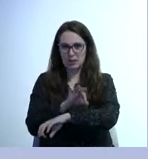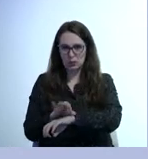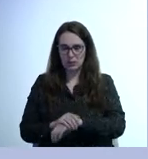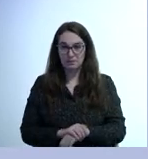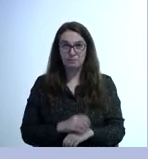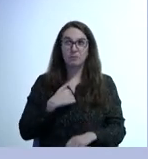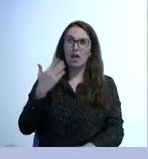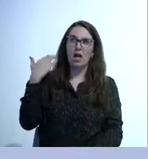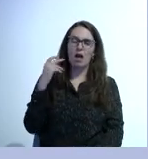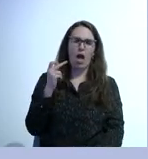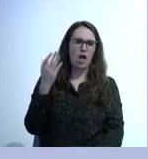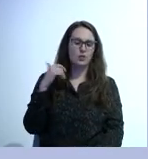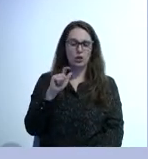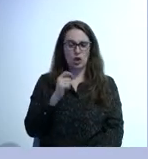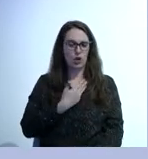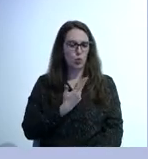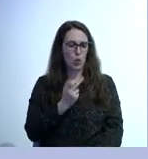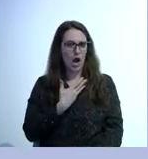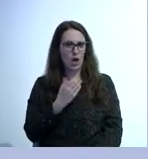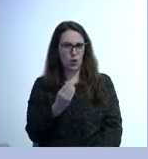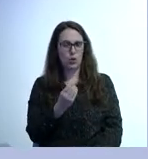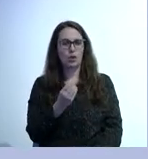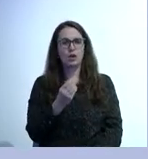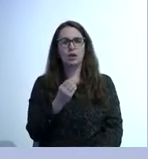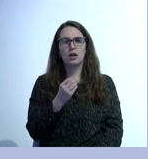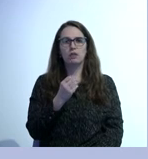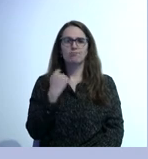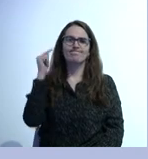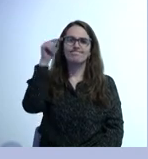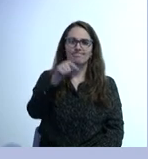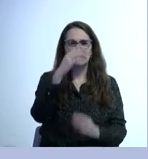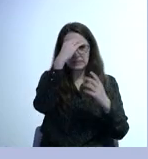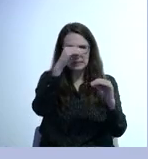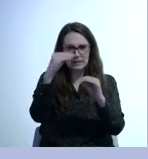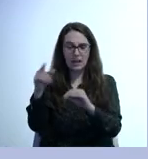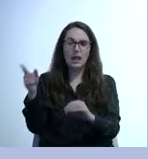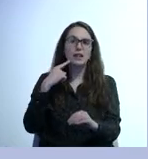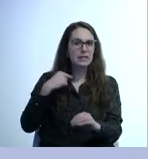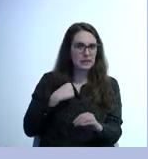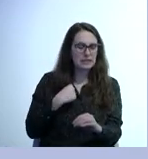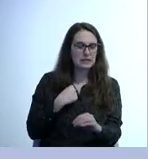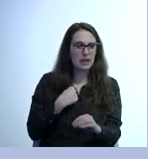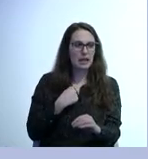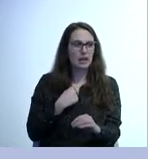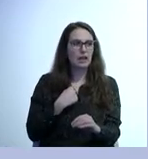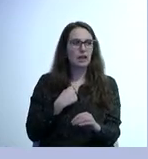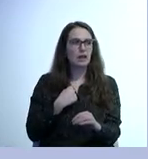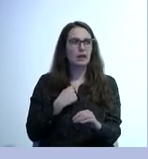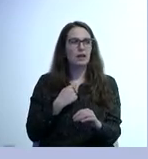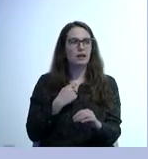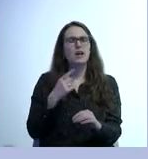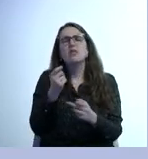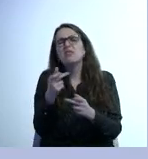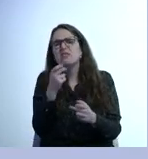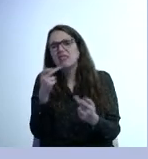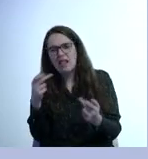o Eduardo Souto Moura, quando íamos a Mantua ensinar, dizia que, talvez desta maneira, não sei